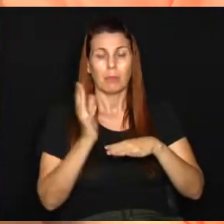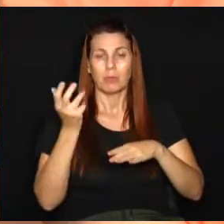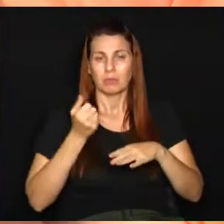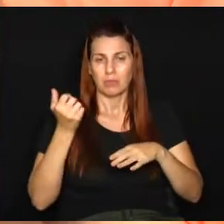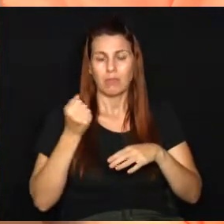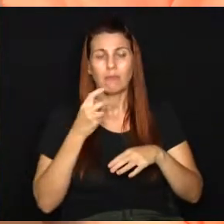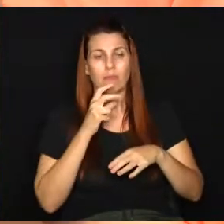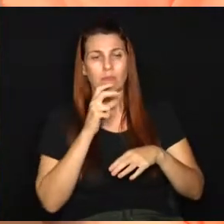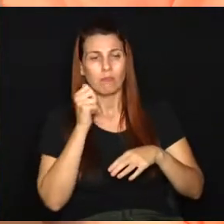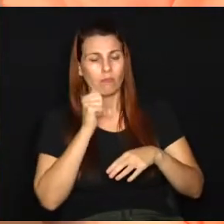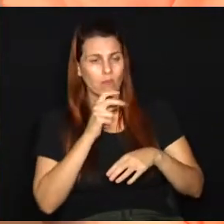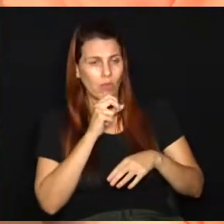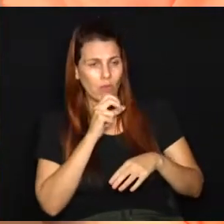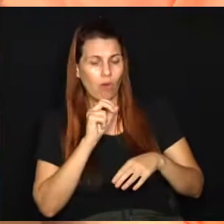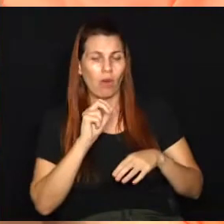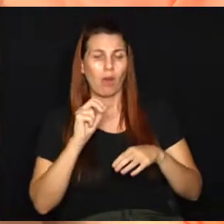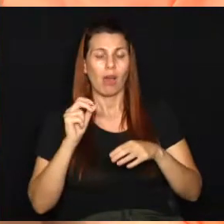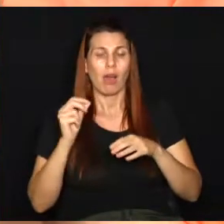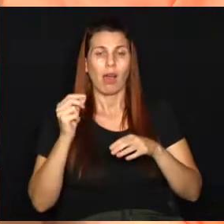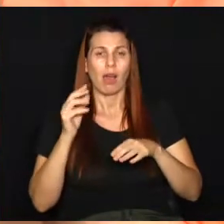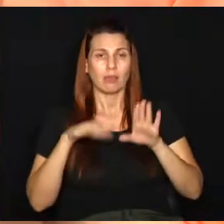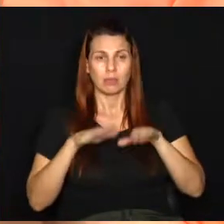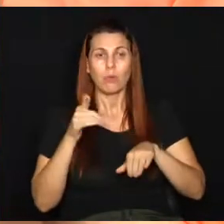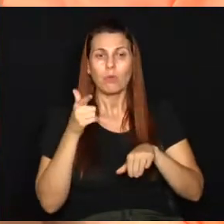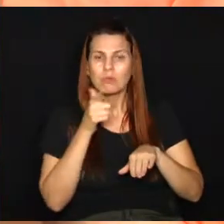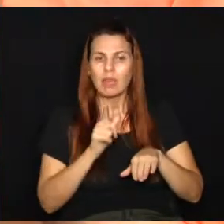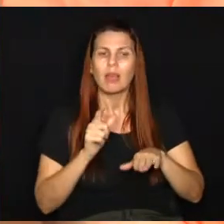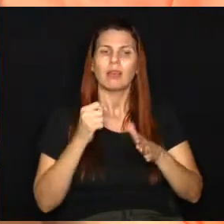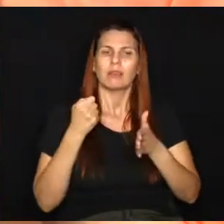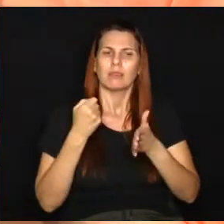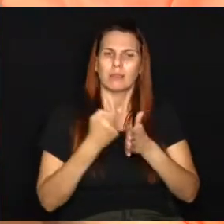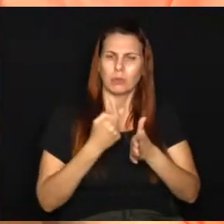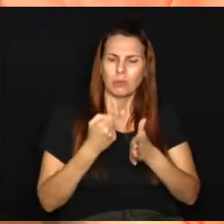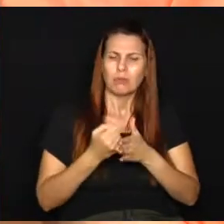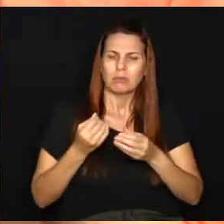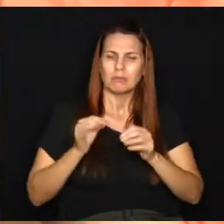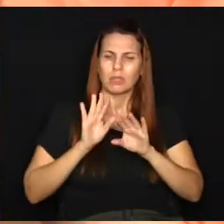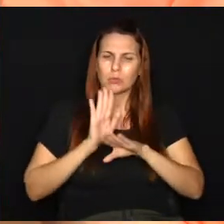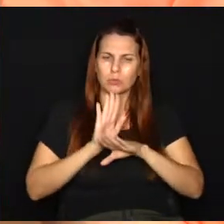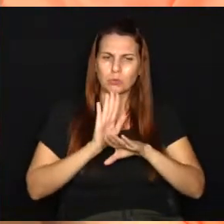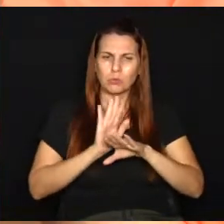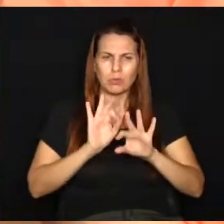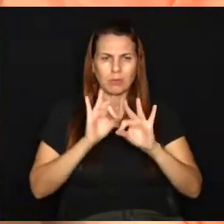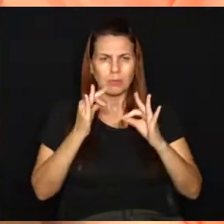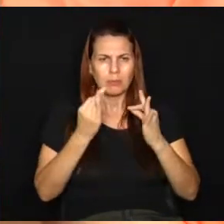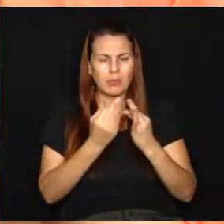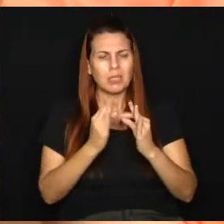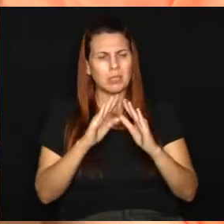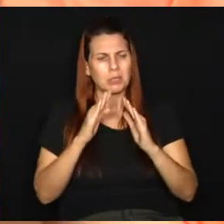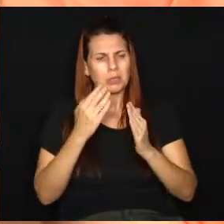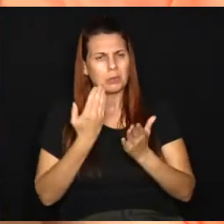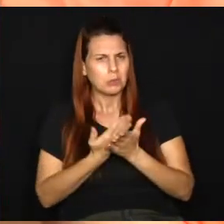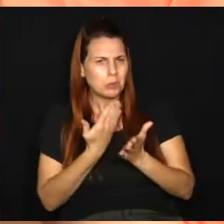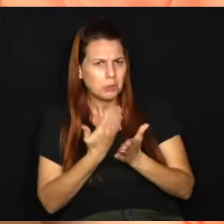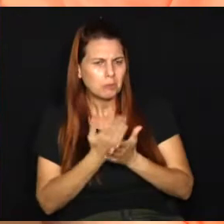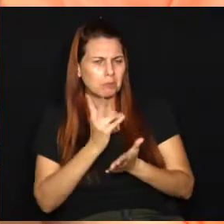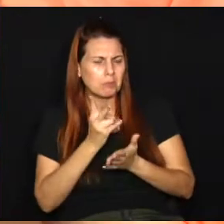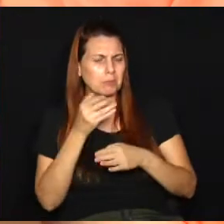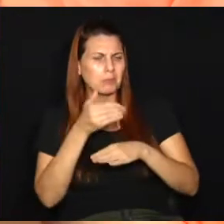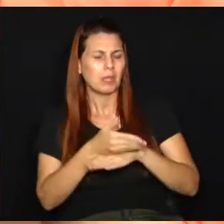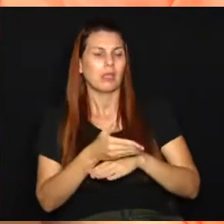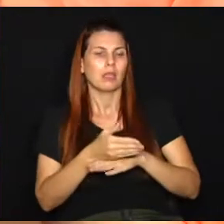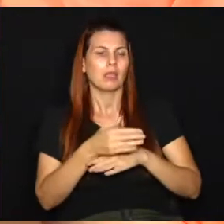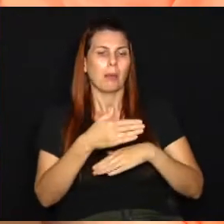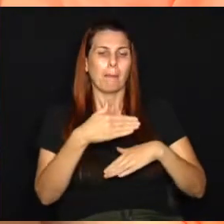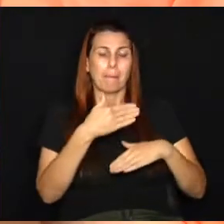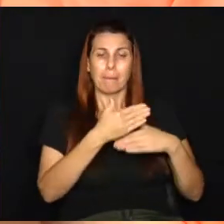avó, e a aposentadoria que a avó que consegue aí manter a família, que os filhos estudem. A gente está tendo um processo